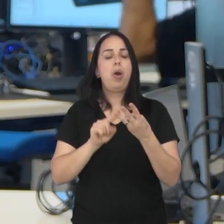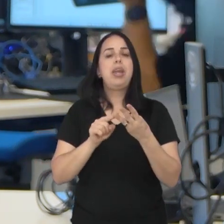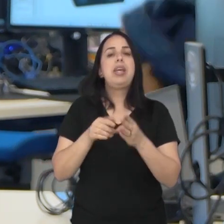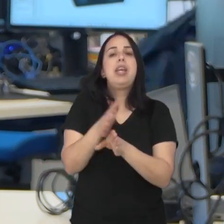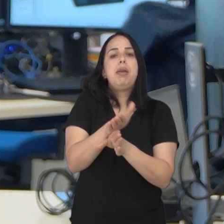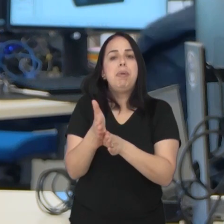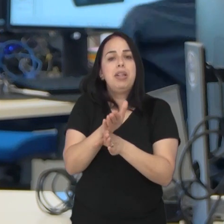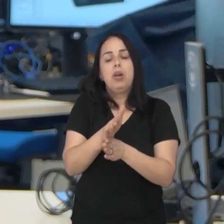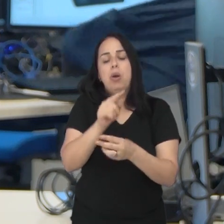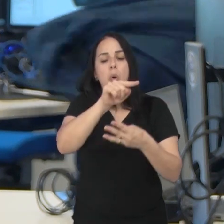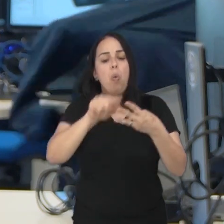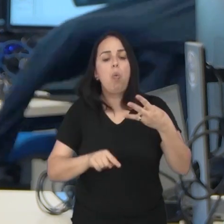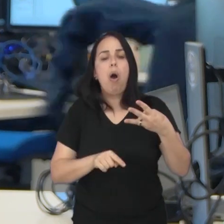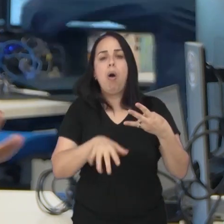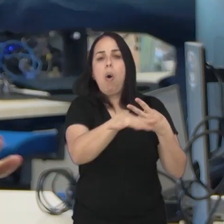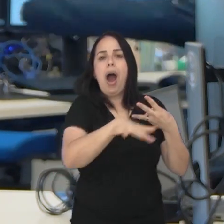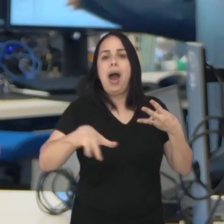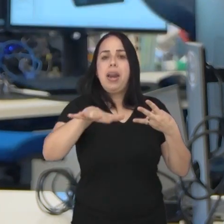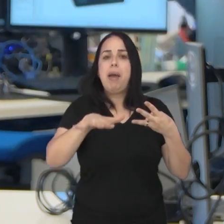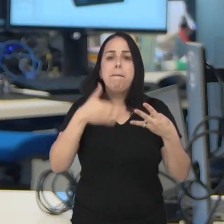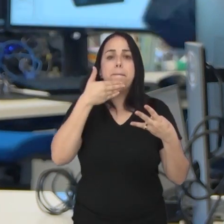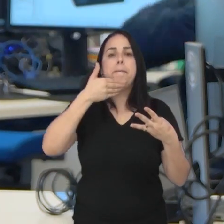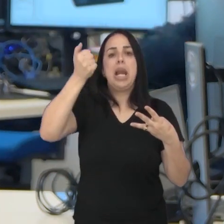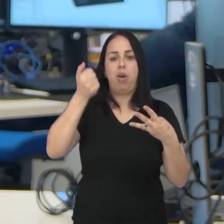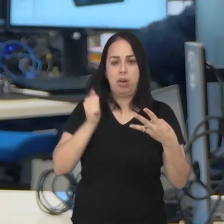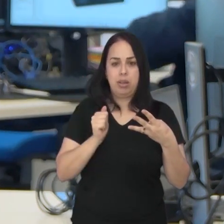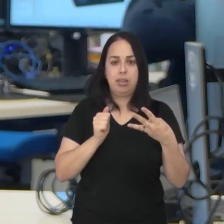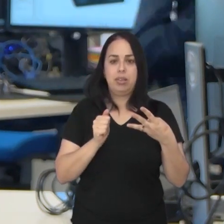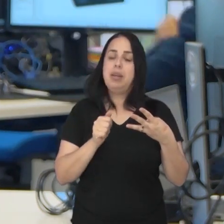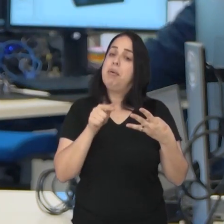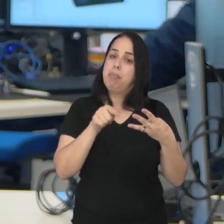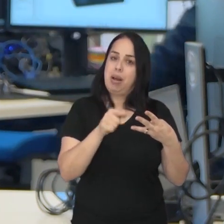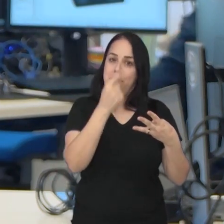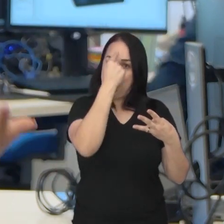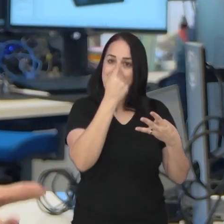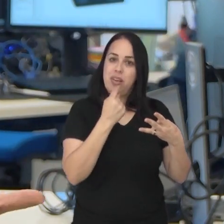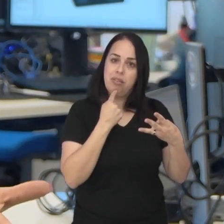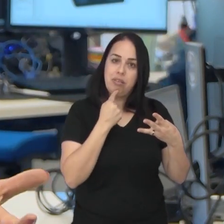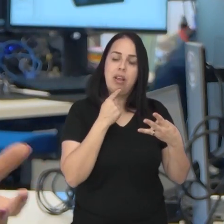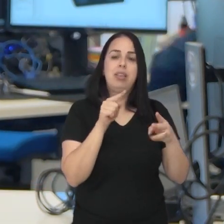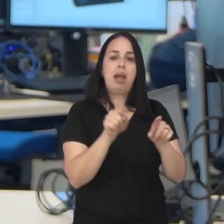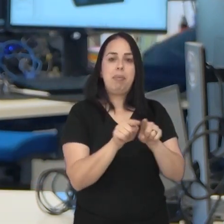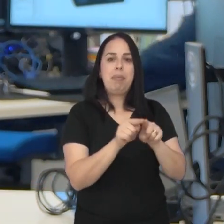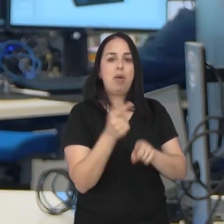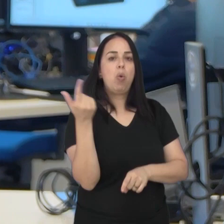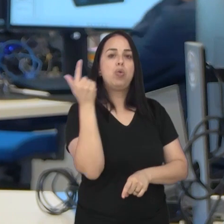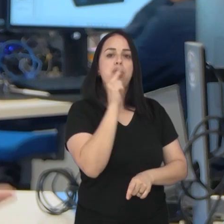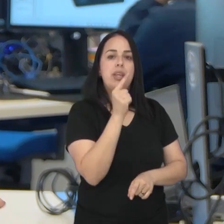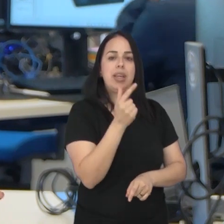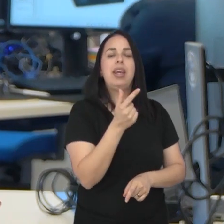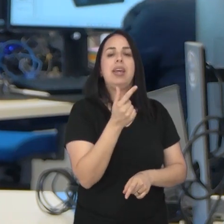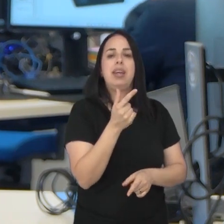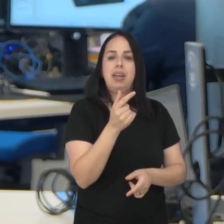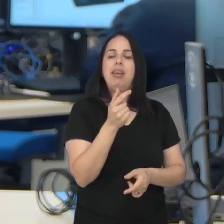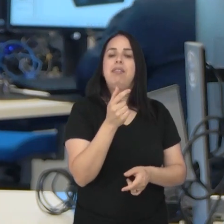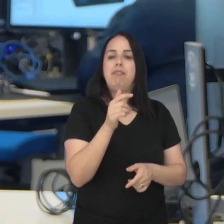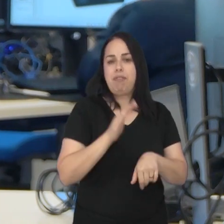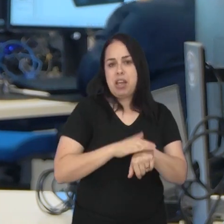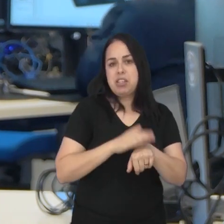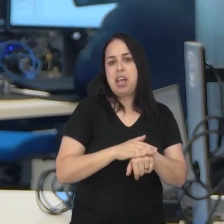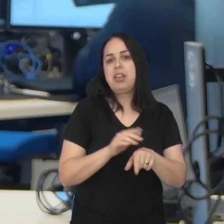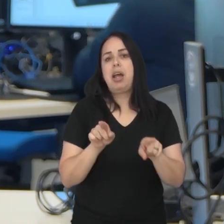o híbrido dá certo. Qual que é aquele que mais tem um perfil, tanto para a entrega, né? Visando ali a entrega de resultados e